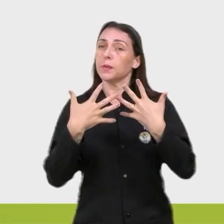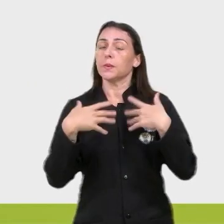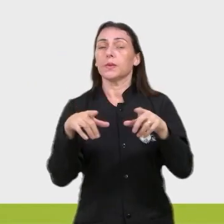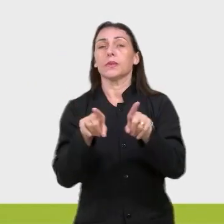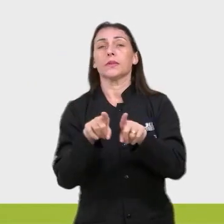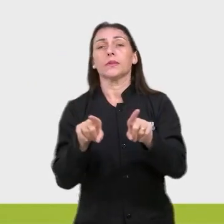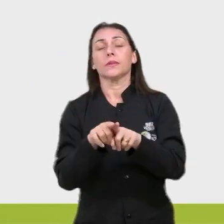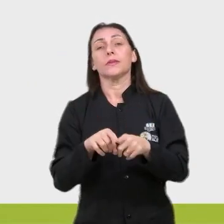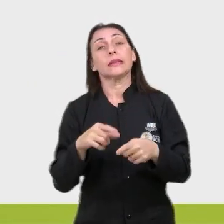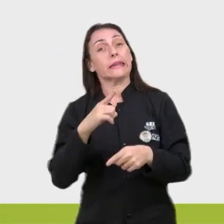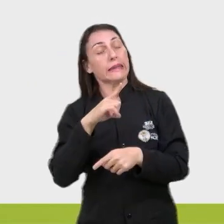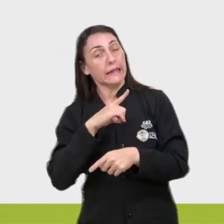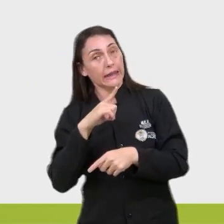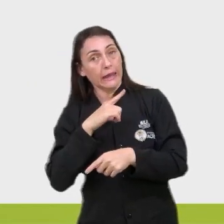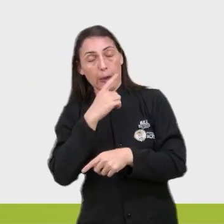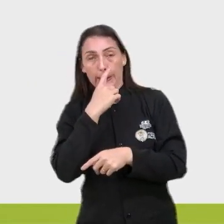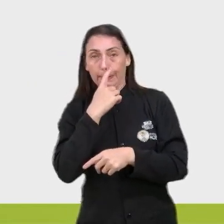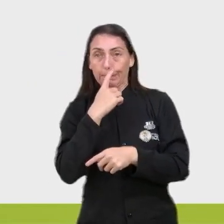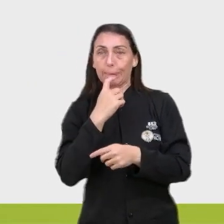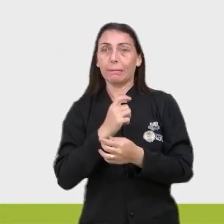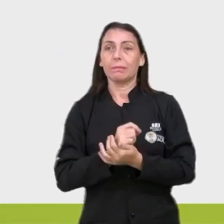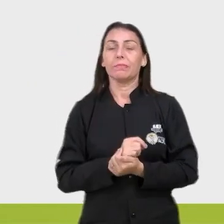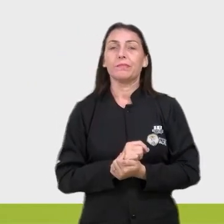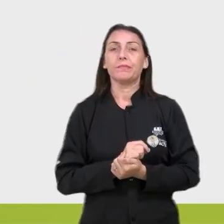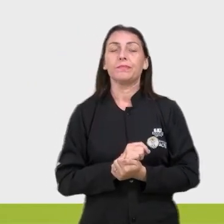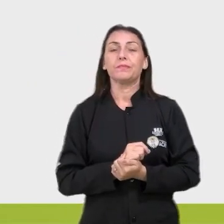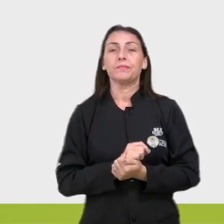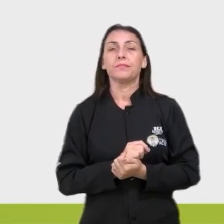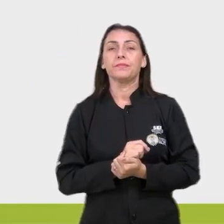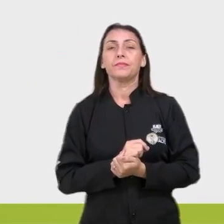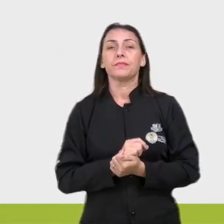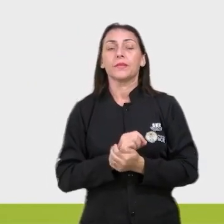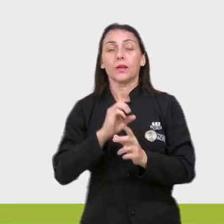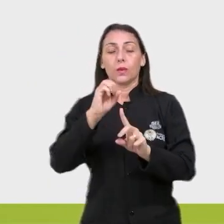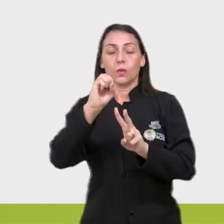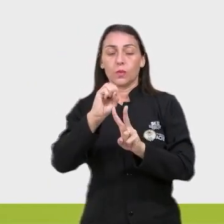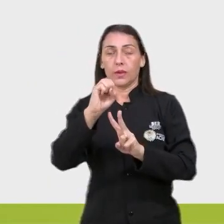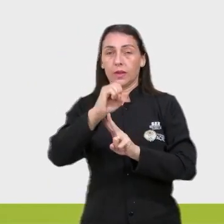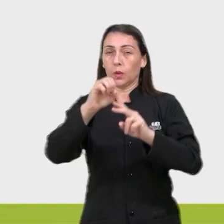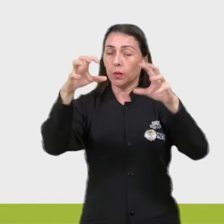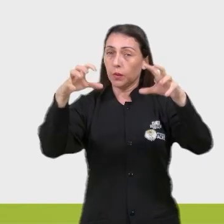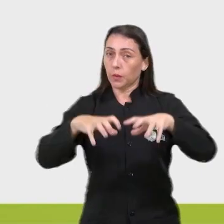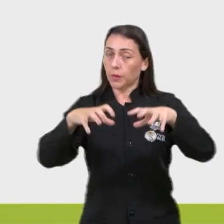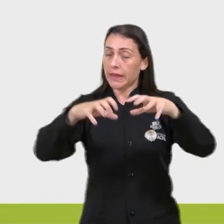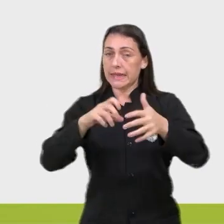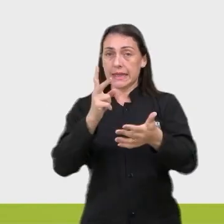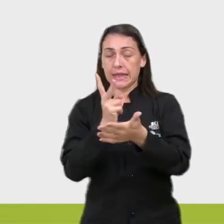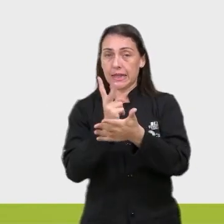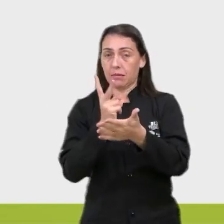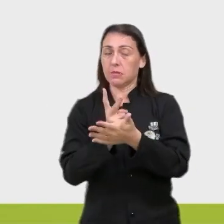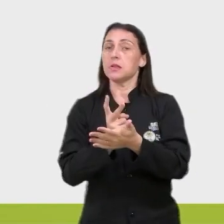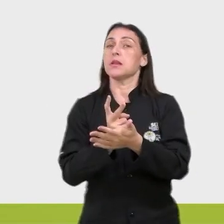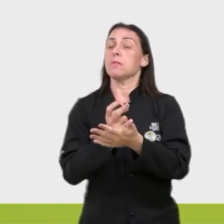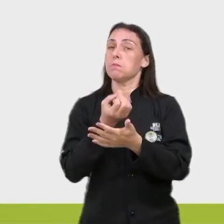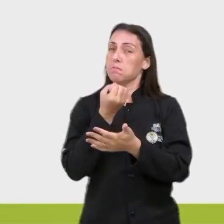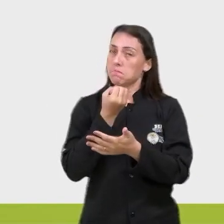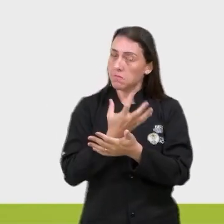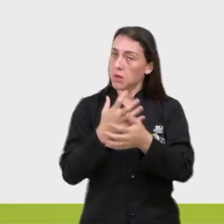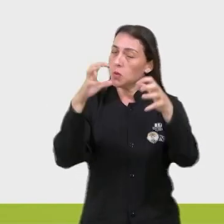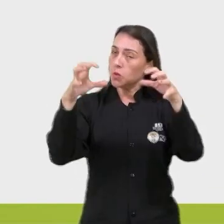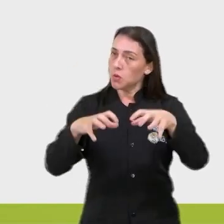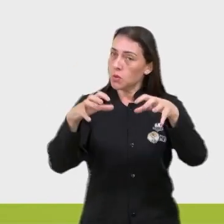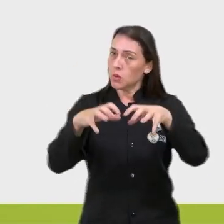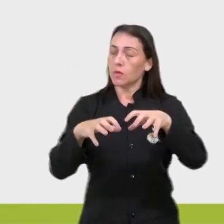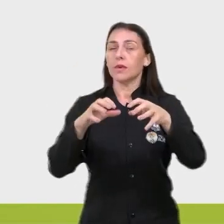elevadas, tá? E tem aí o seu índice de pluviosidade sempre na ativa, tá? Bastante chuvas